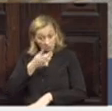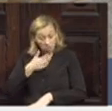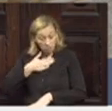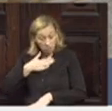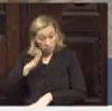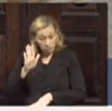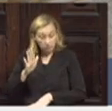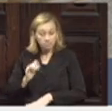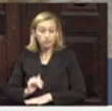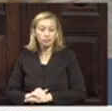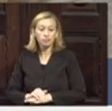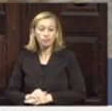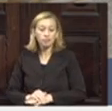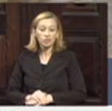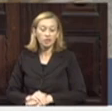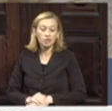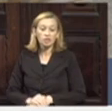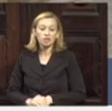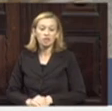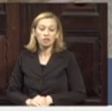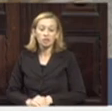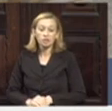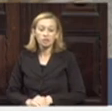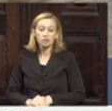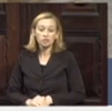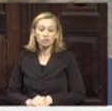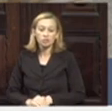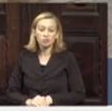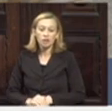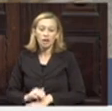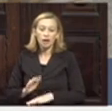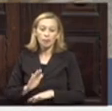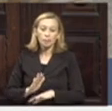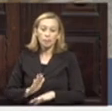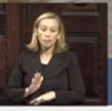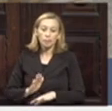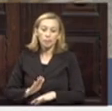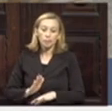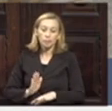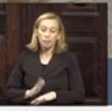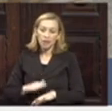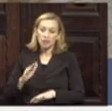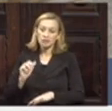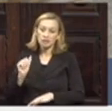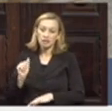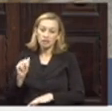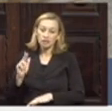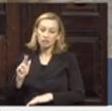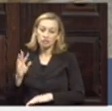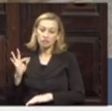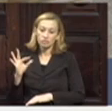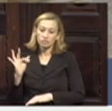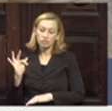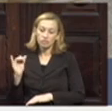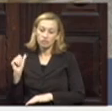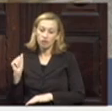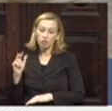A usina que vai virar essa massa está em Parada de Lucas, logo não está na obra.